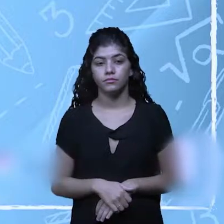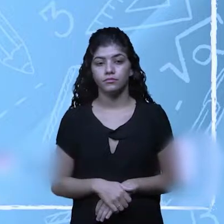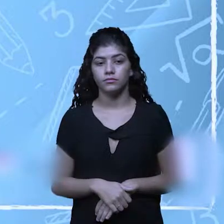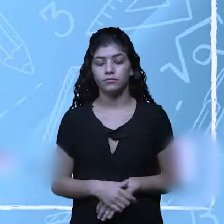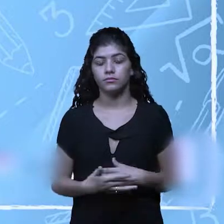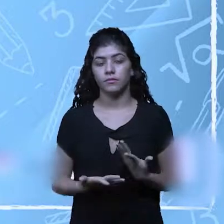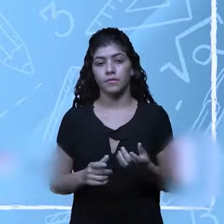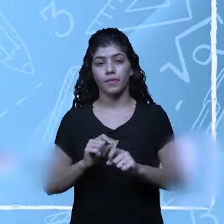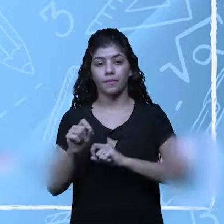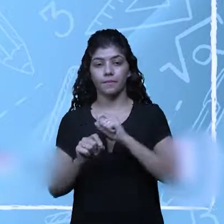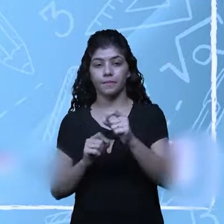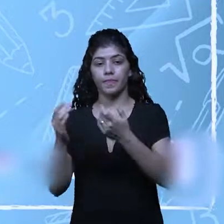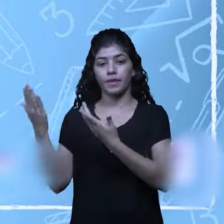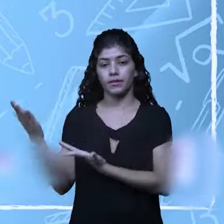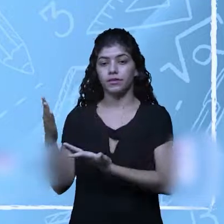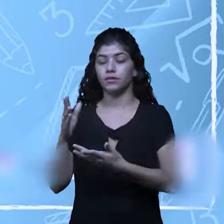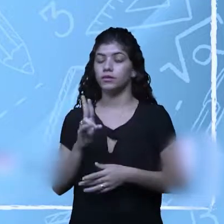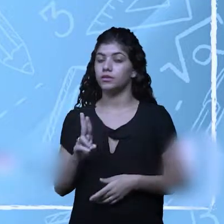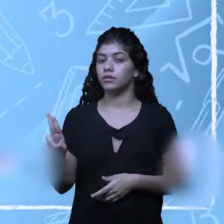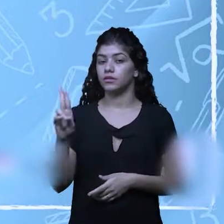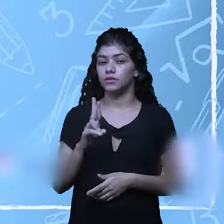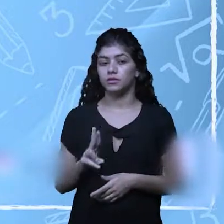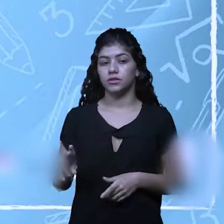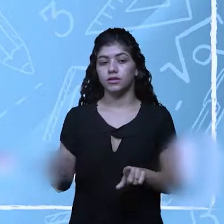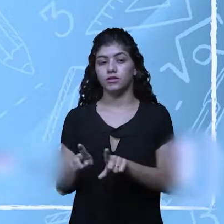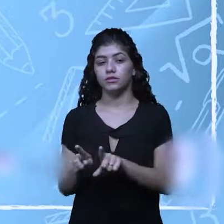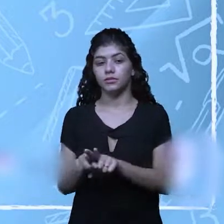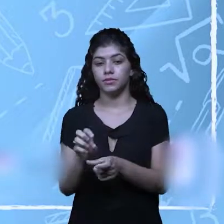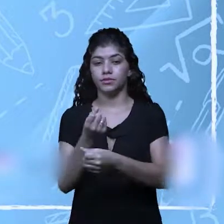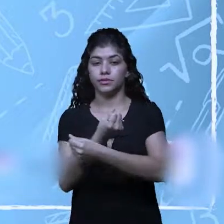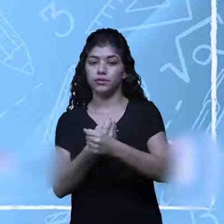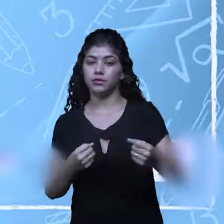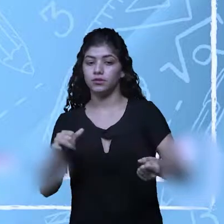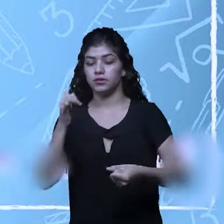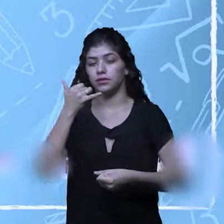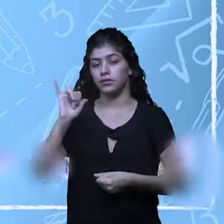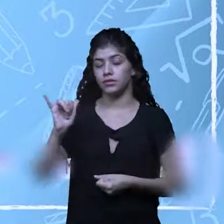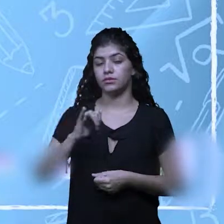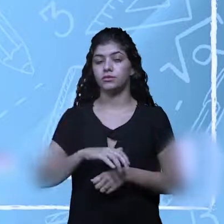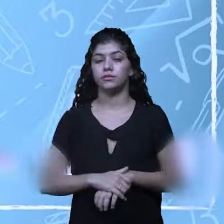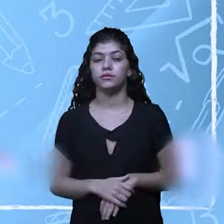Estatística aplicada à metrologia, grandeza eletrônica,